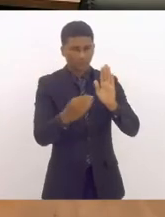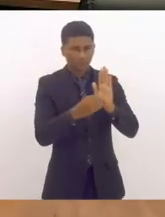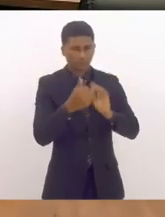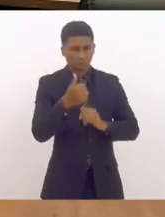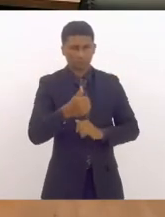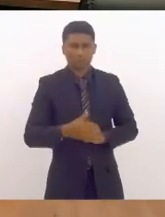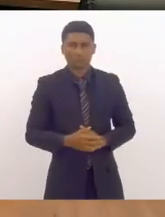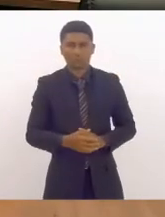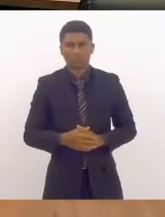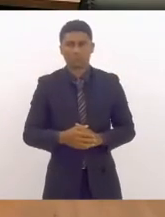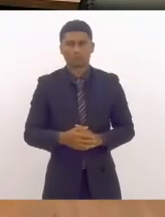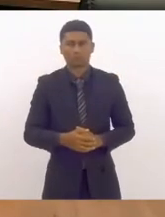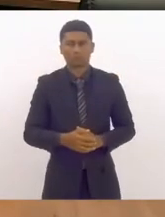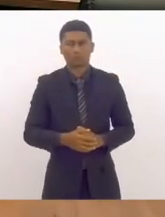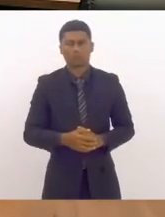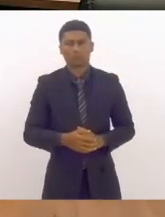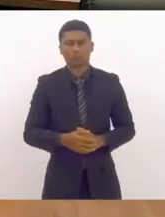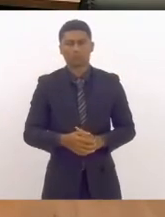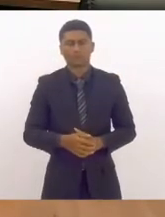Projeto.